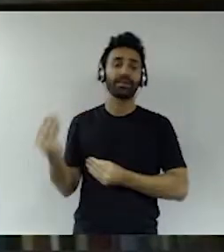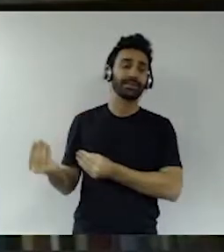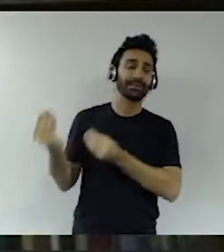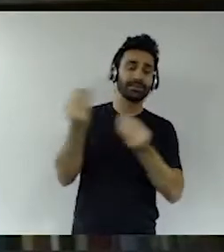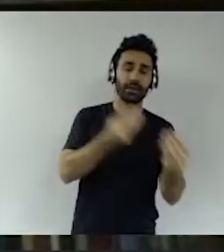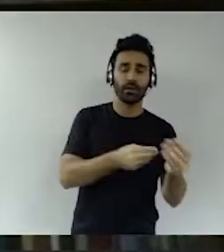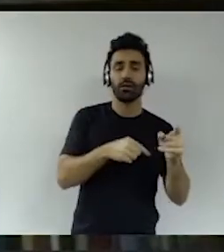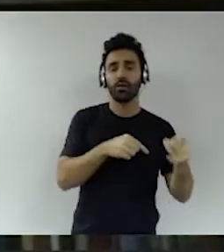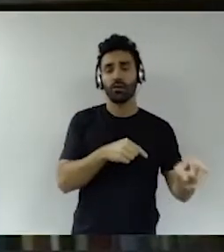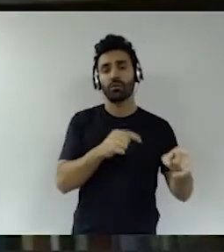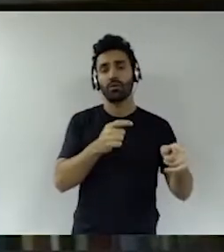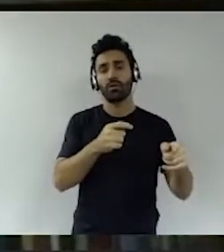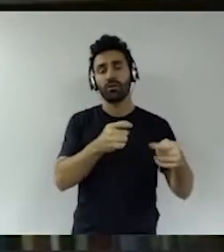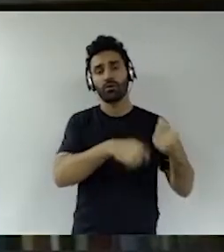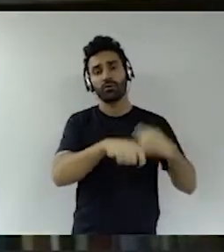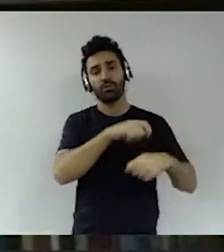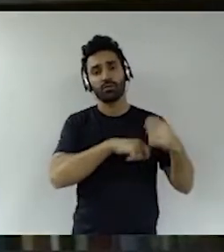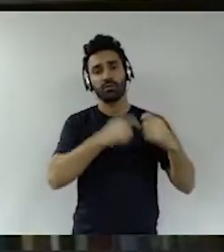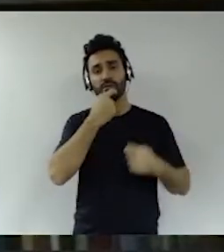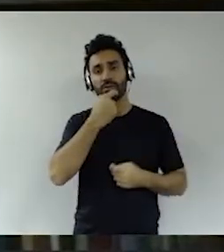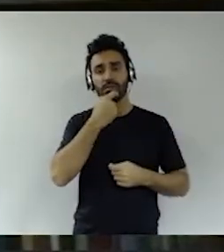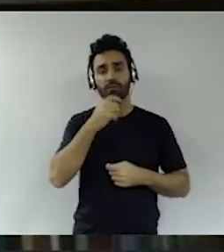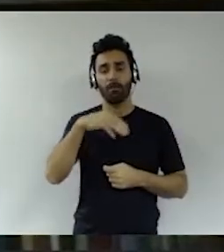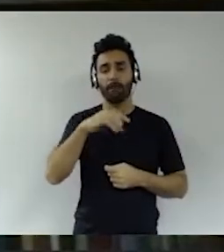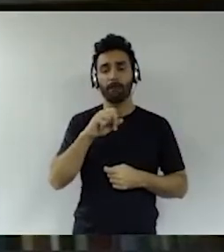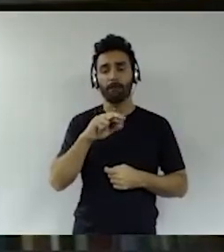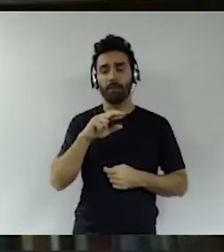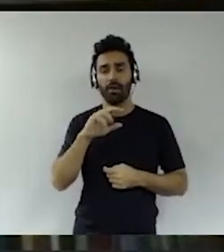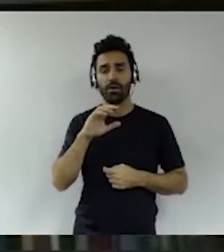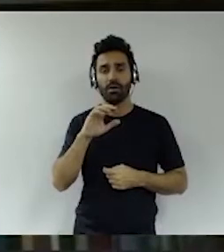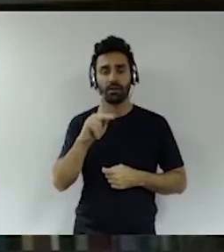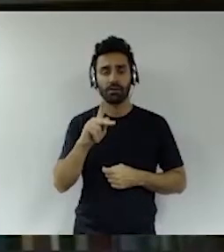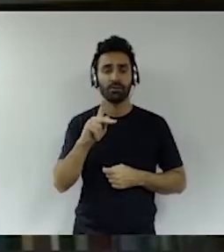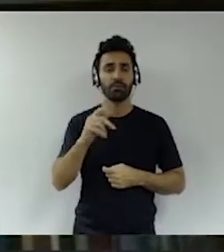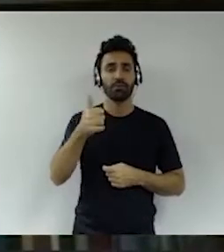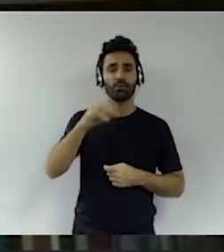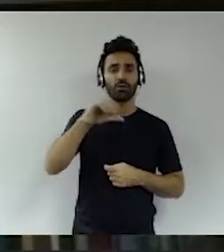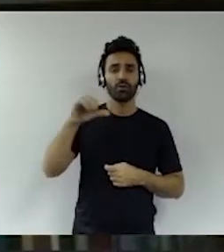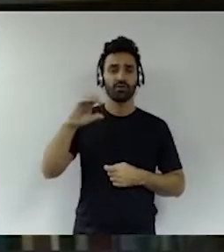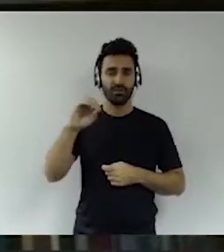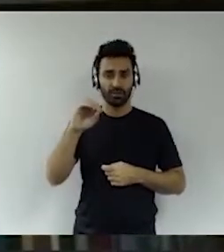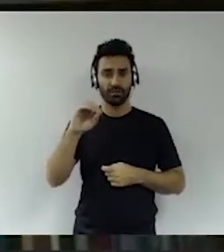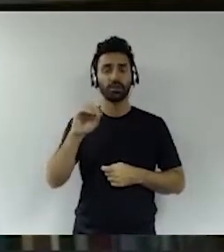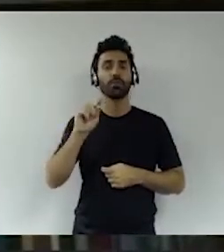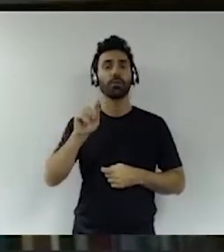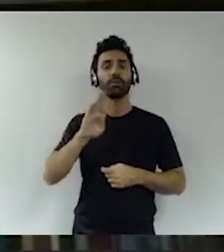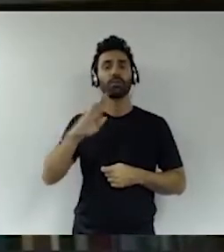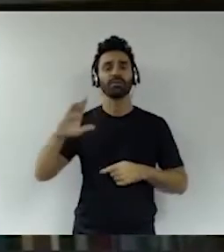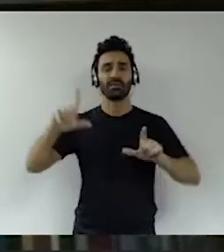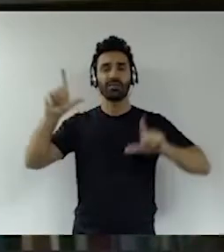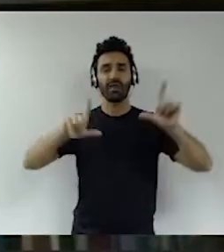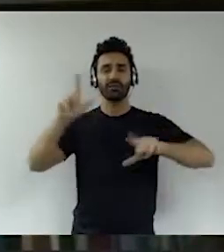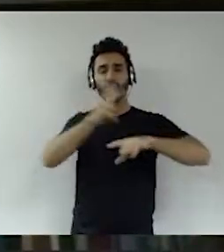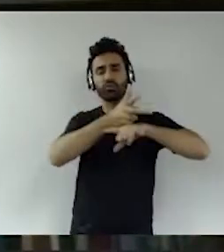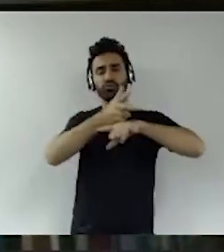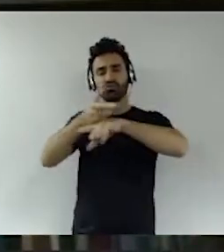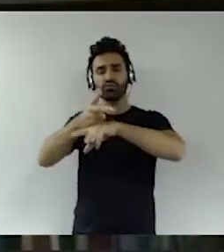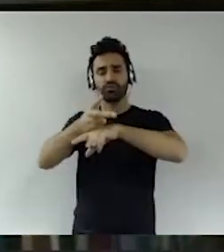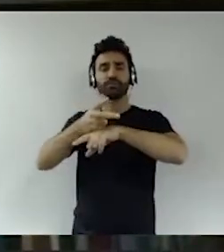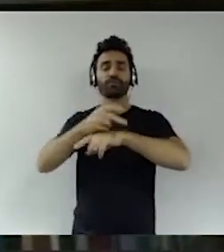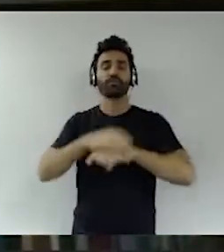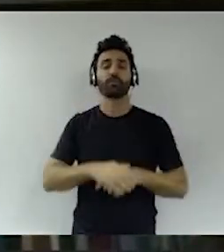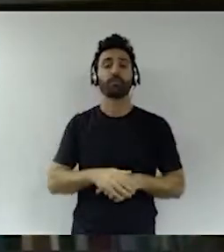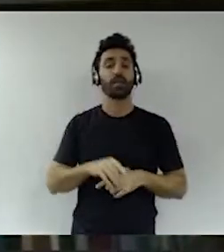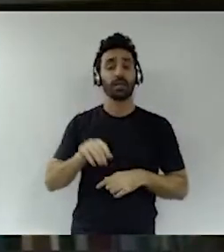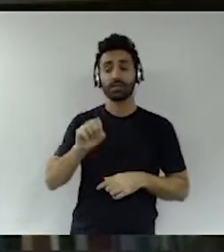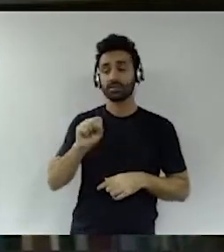economista britânico Mark Blogg, em 1990, num documentário da BBC. Lá pelas tantas, o Paul Samuel